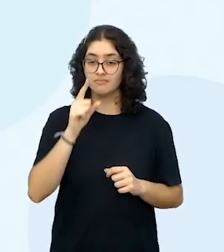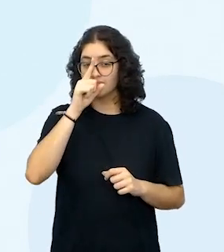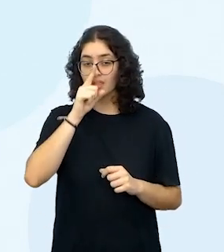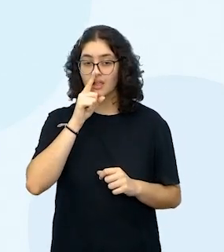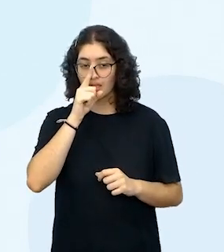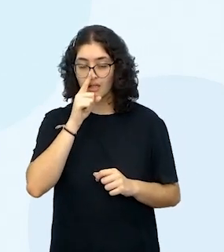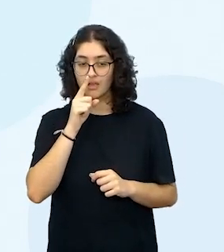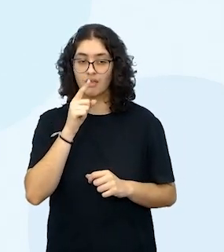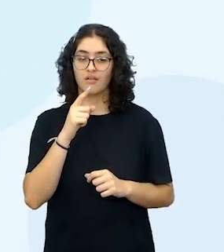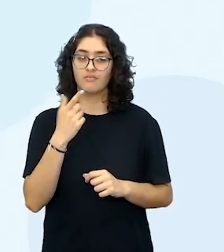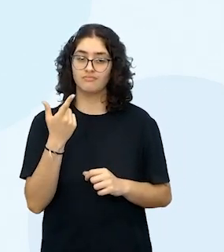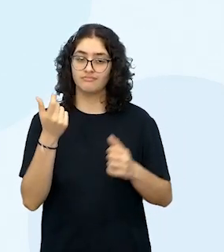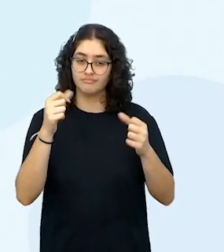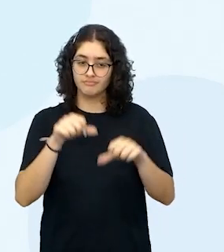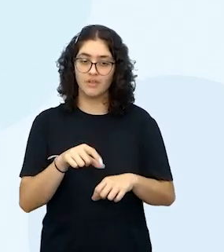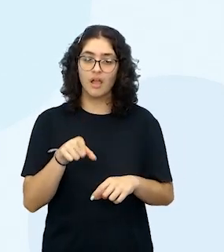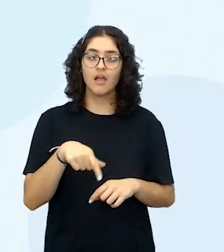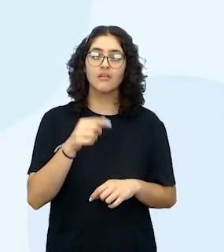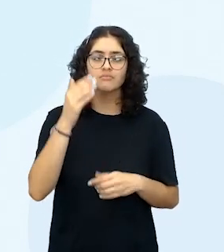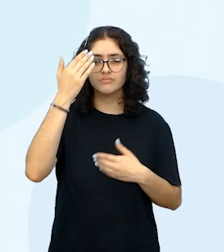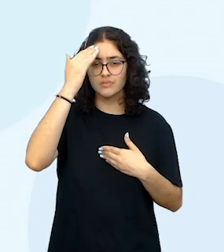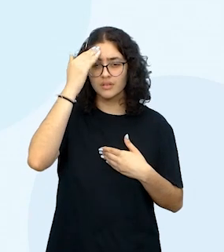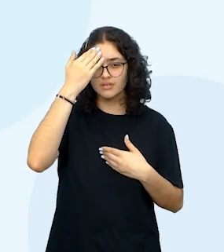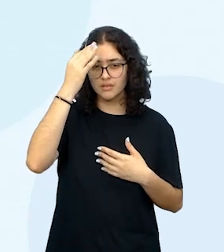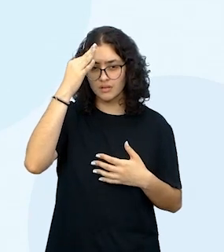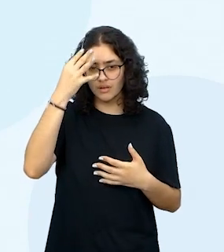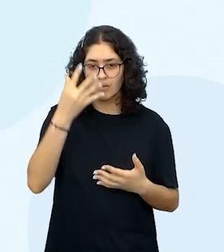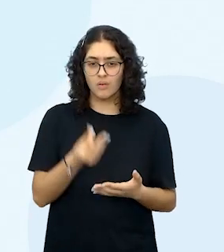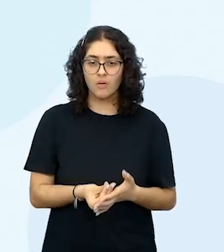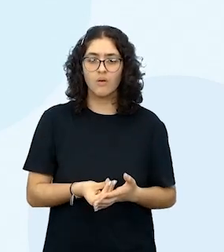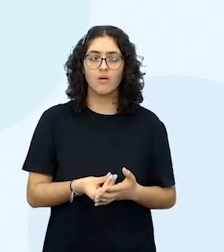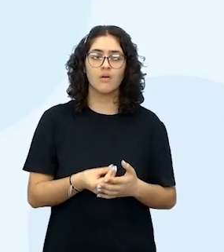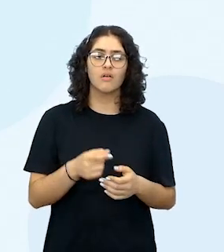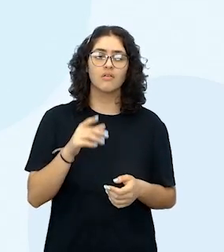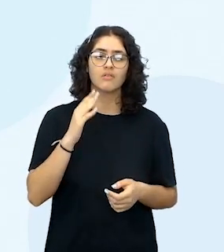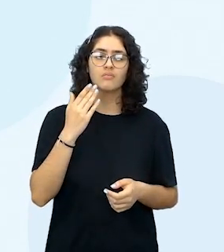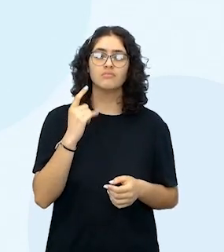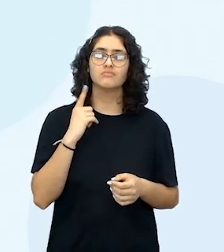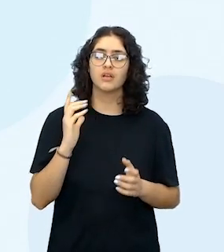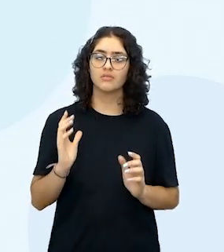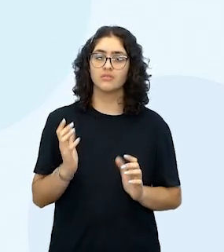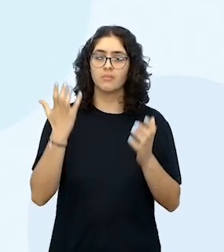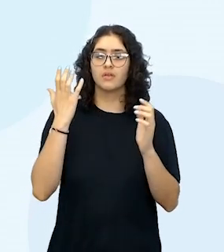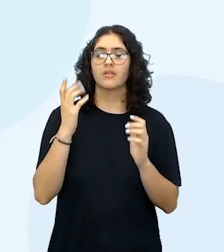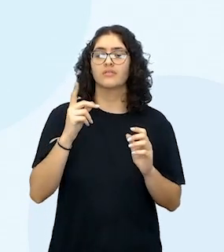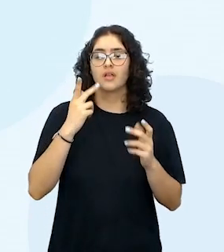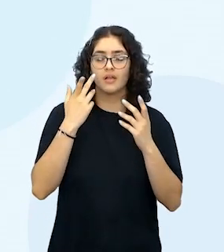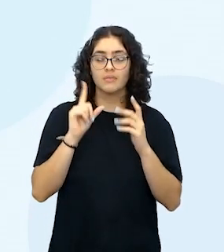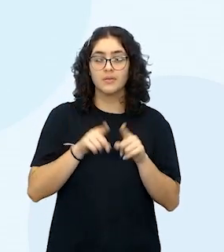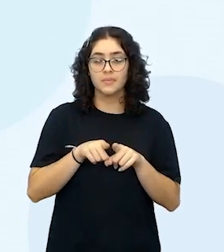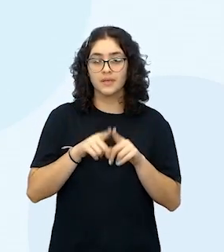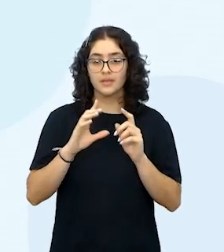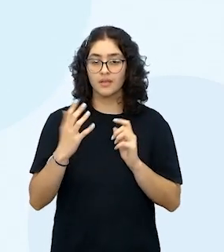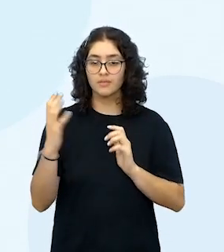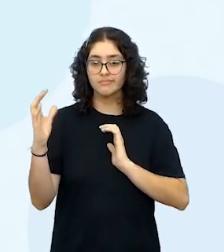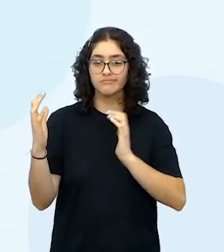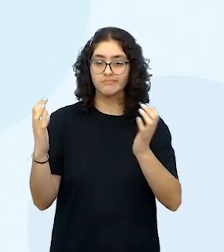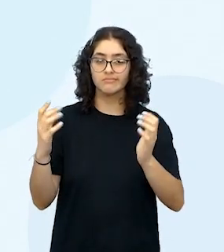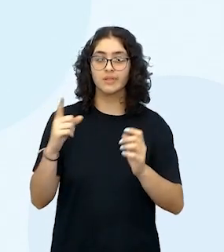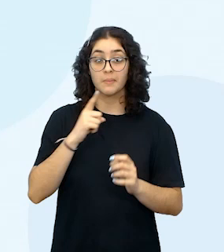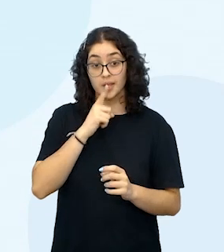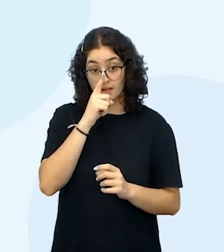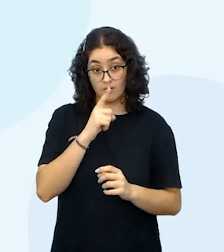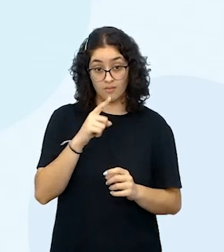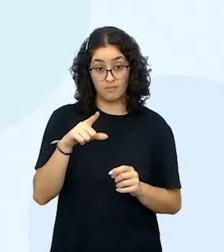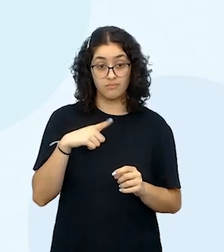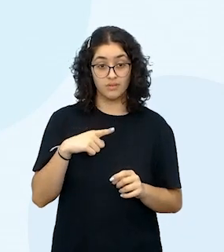é uma construção da compreensão sobre as causas, a natureza e os efeitos dos riscos. E que, ao